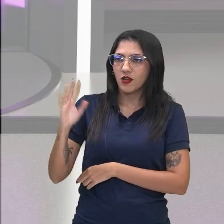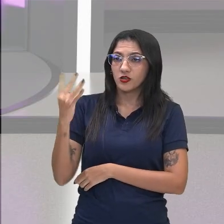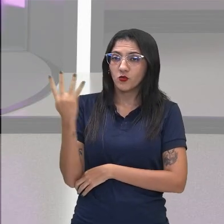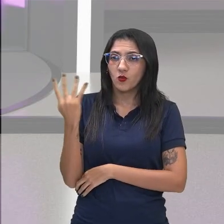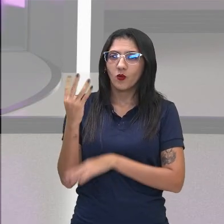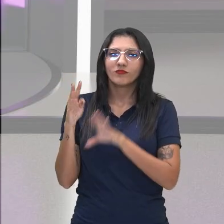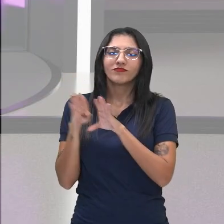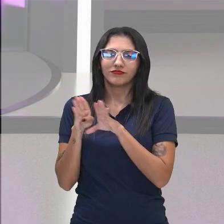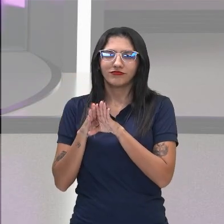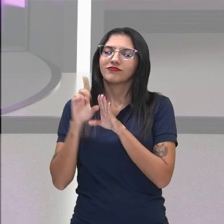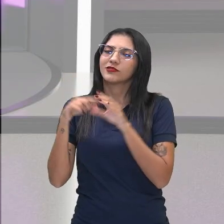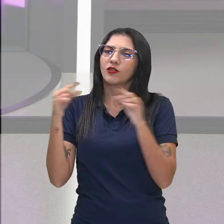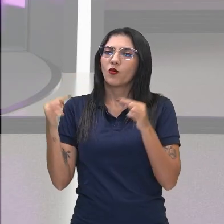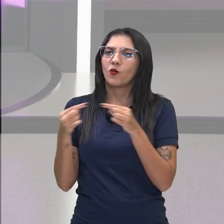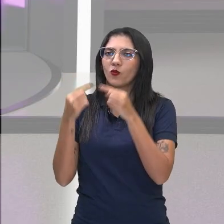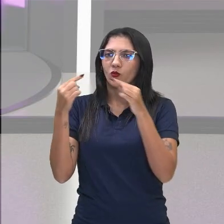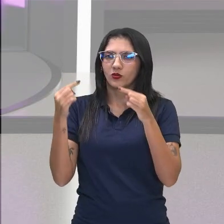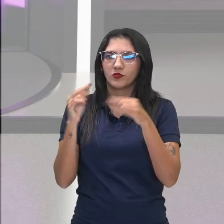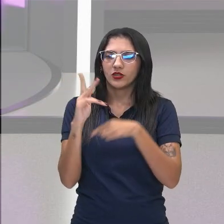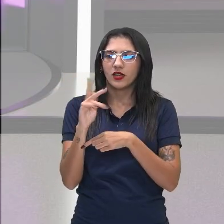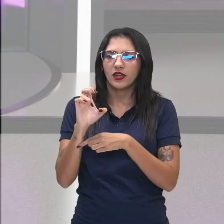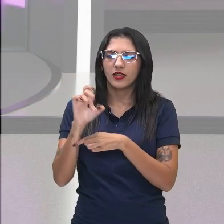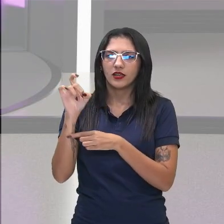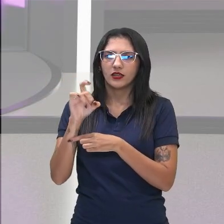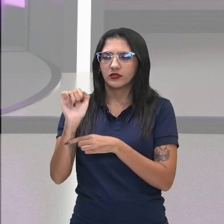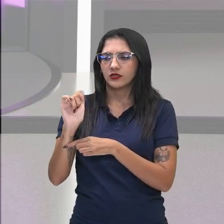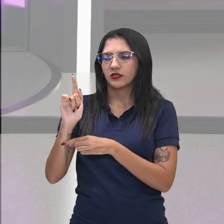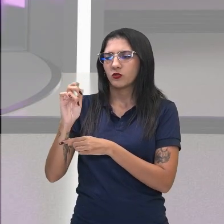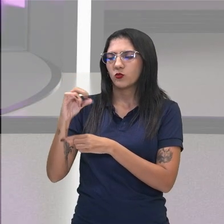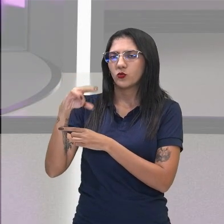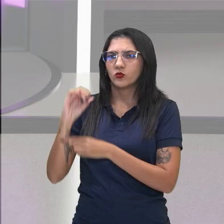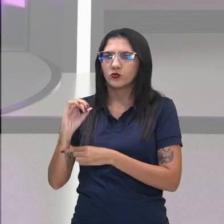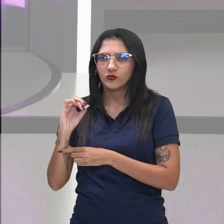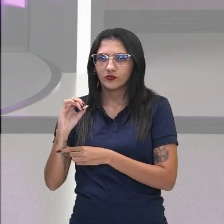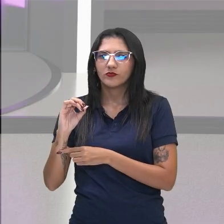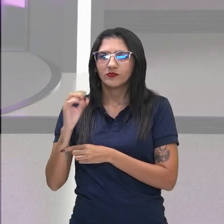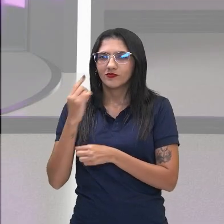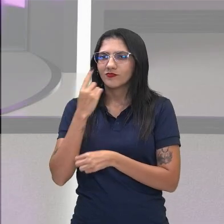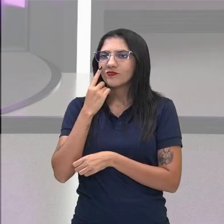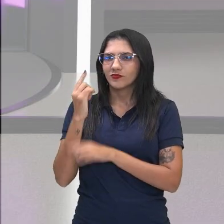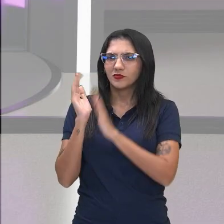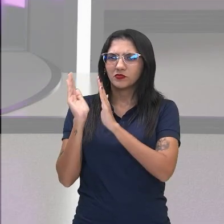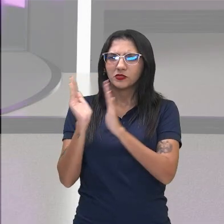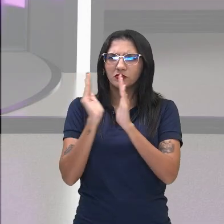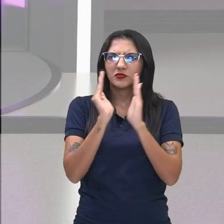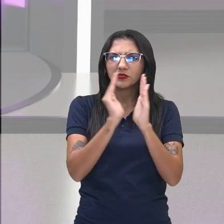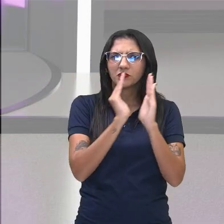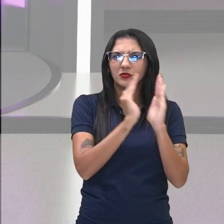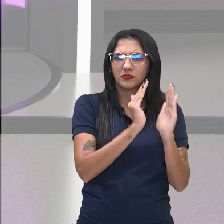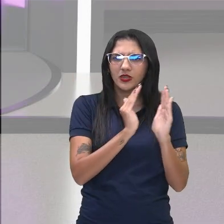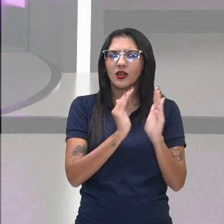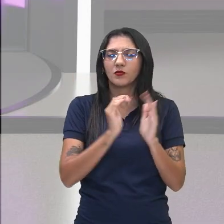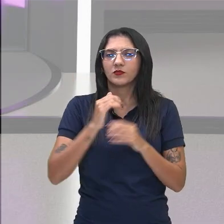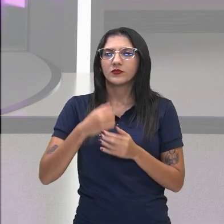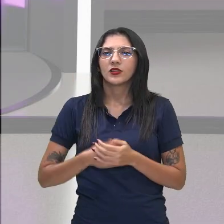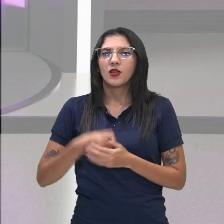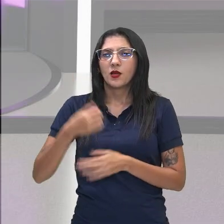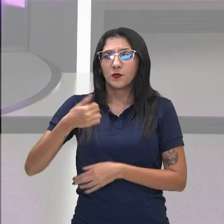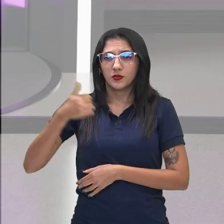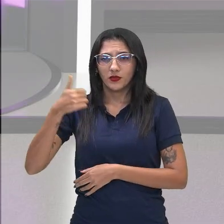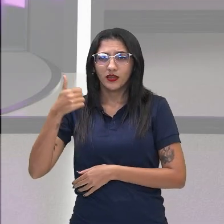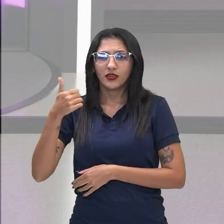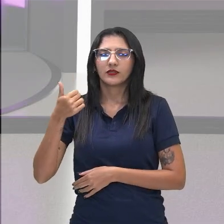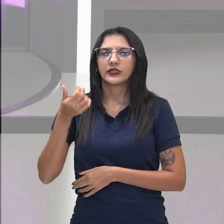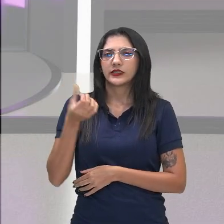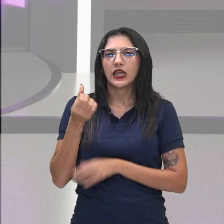como hexágono, porque tem 6 lados, a estrela tem 10 lados, o outro desenho tem 8 lados,